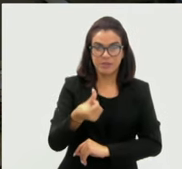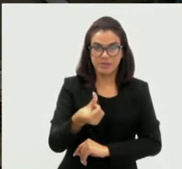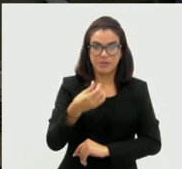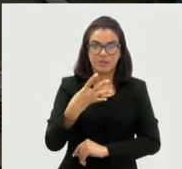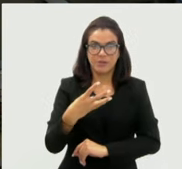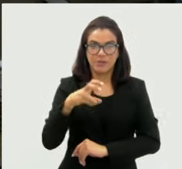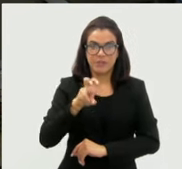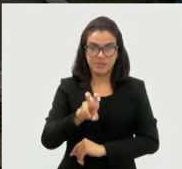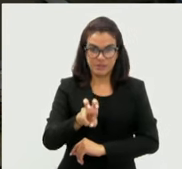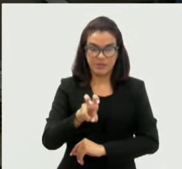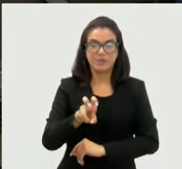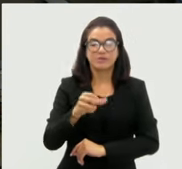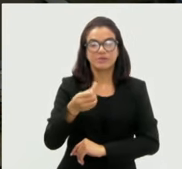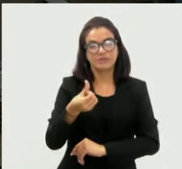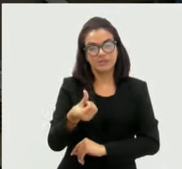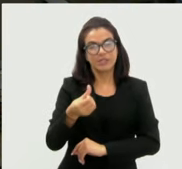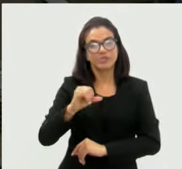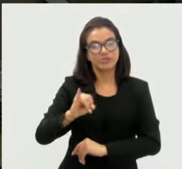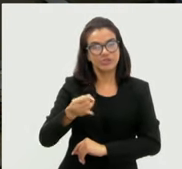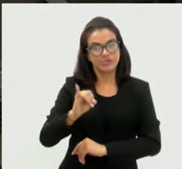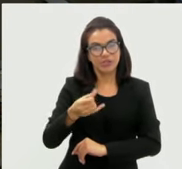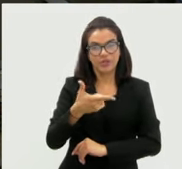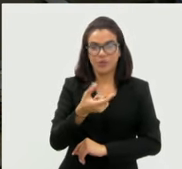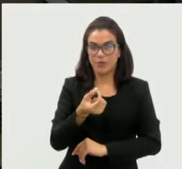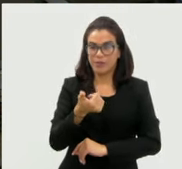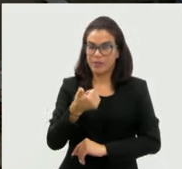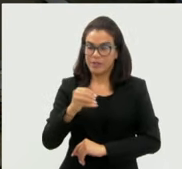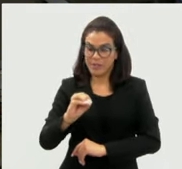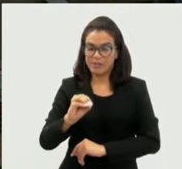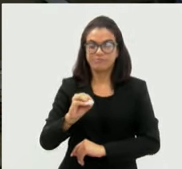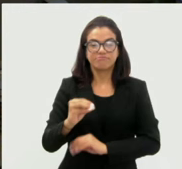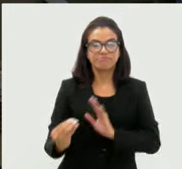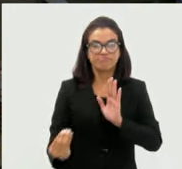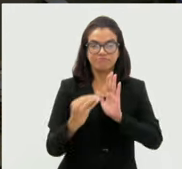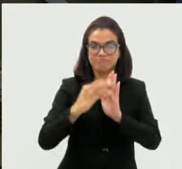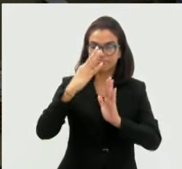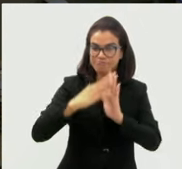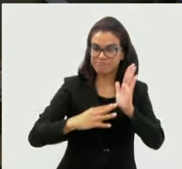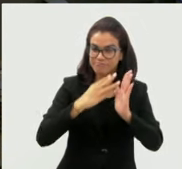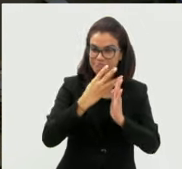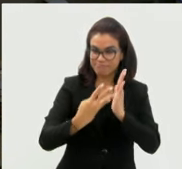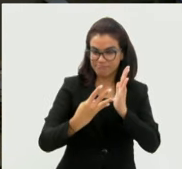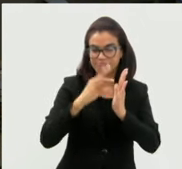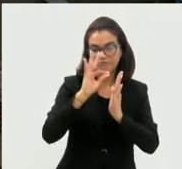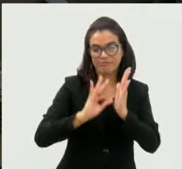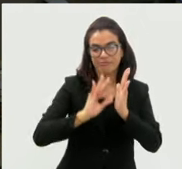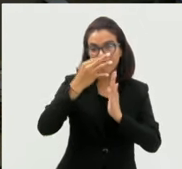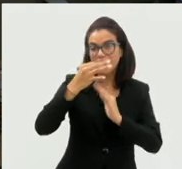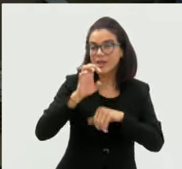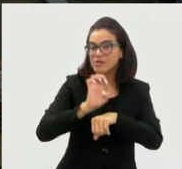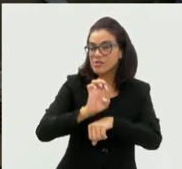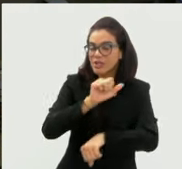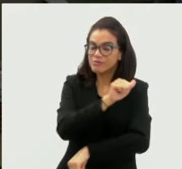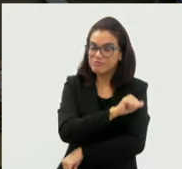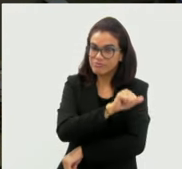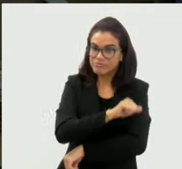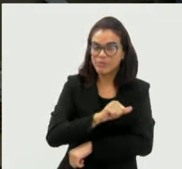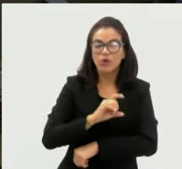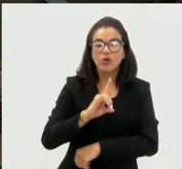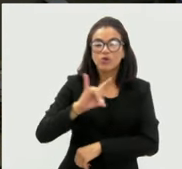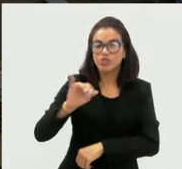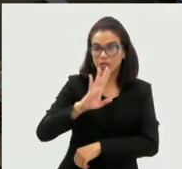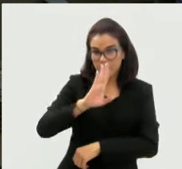5.645 de 6 de janeiro de 2010, incluindo no calendário oficial do Estado do Rio de Janeiro o Dia do Bombeiro